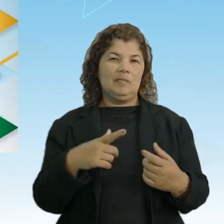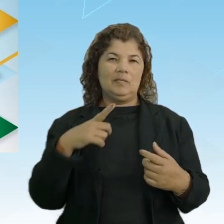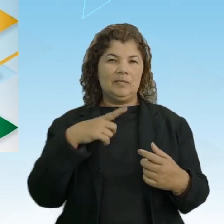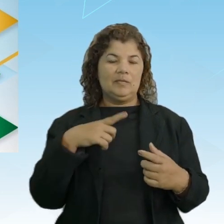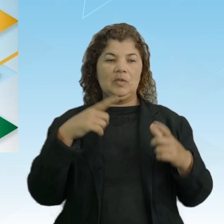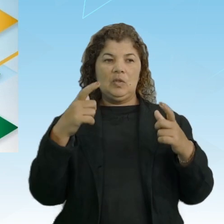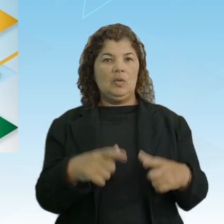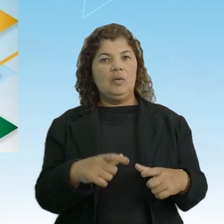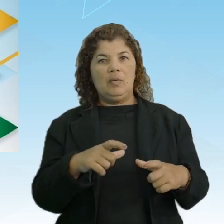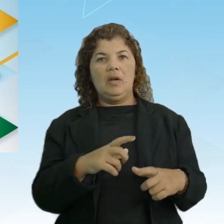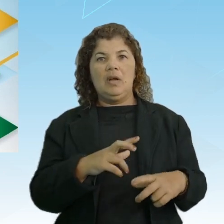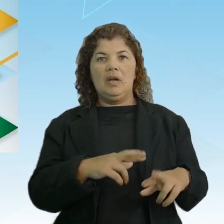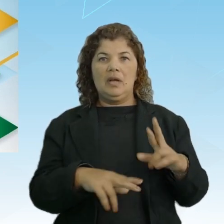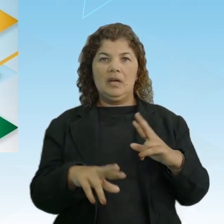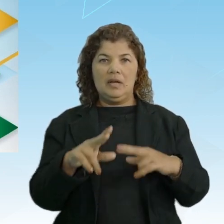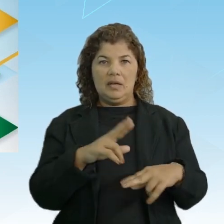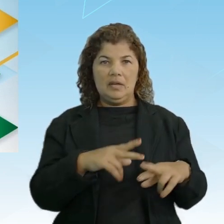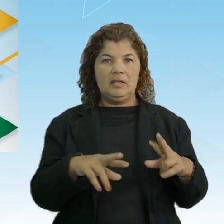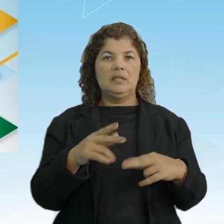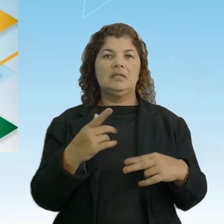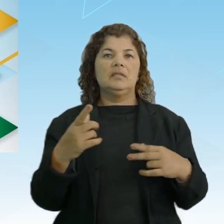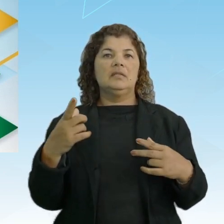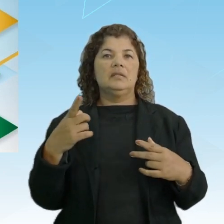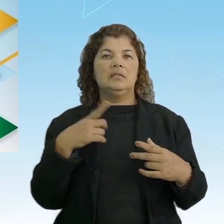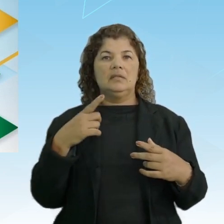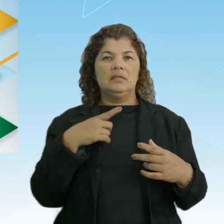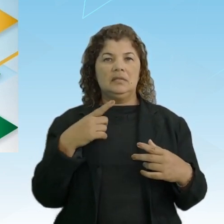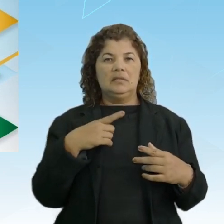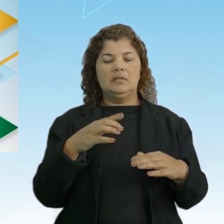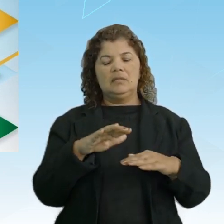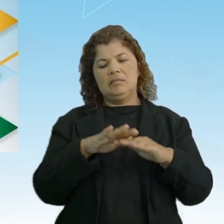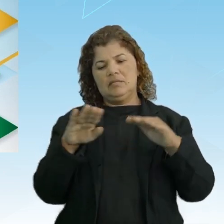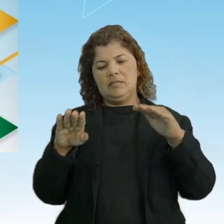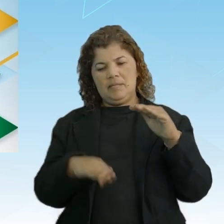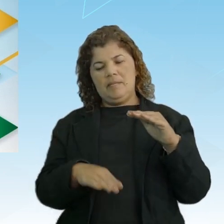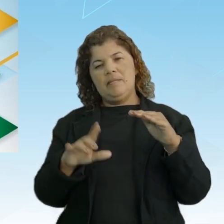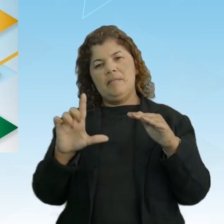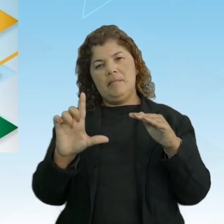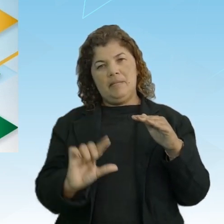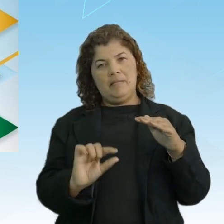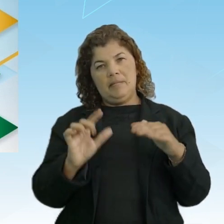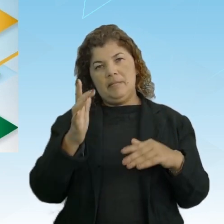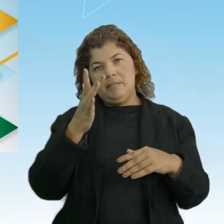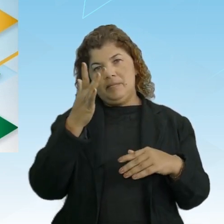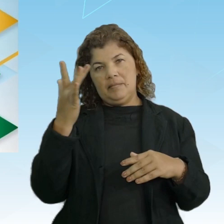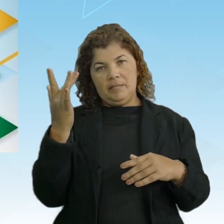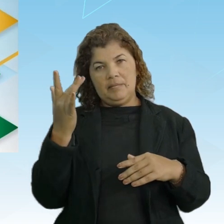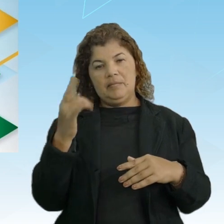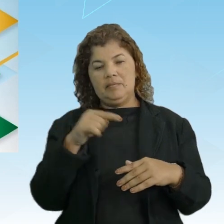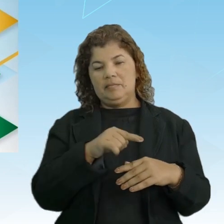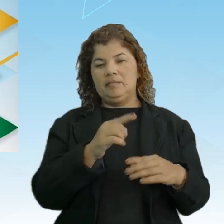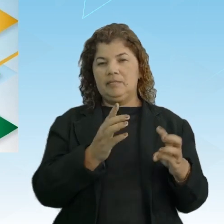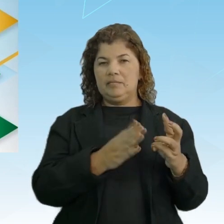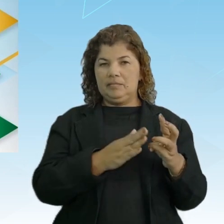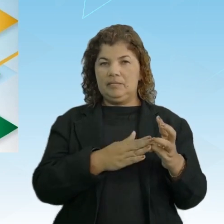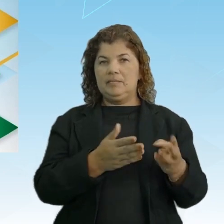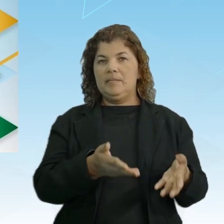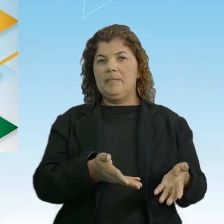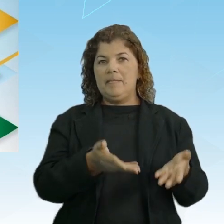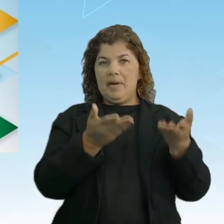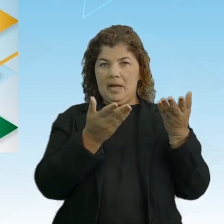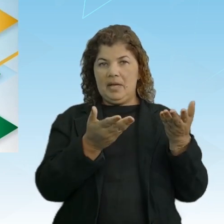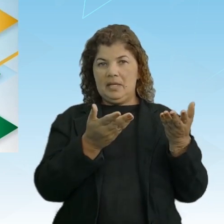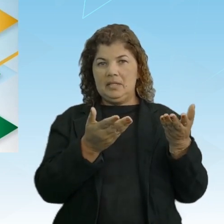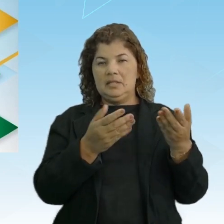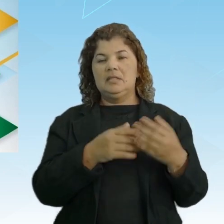em números consideravelmente inferior aos dos nativos. Além disso,